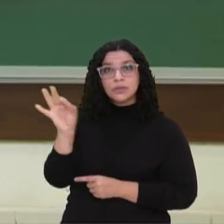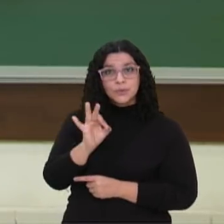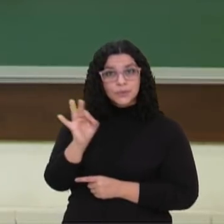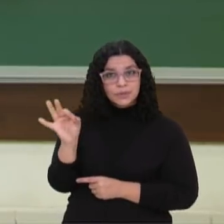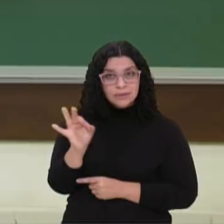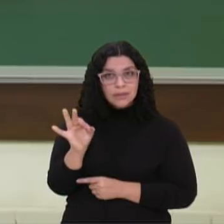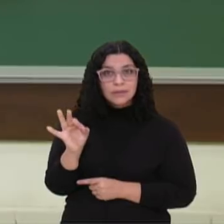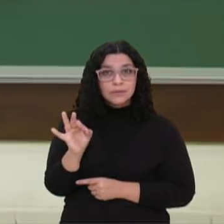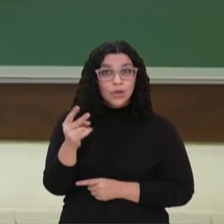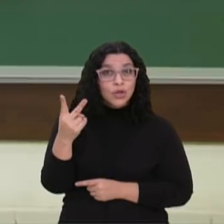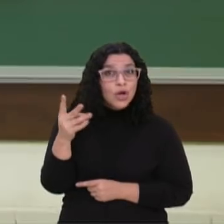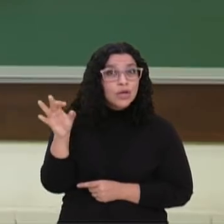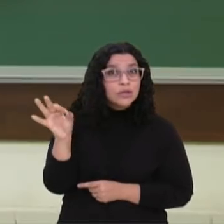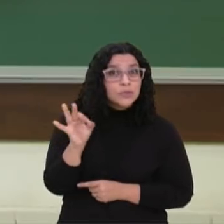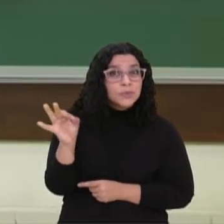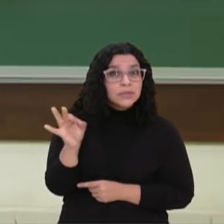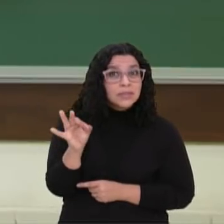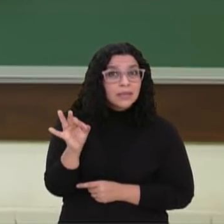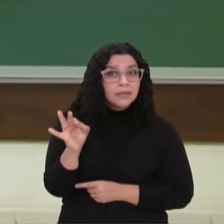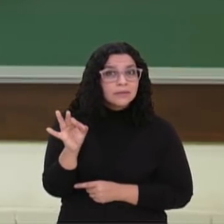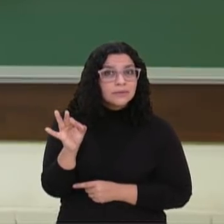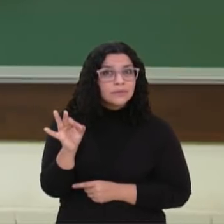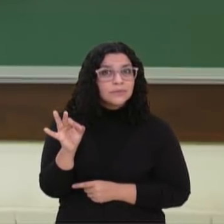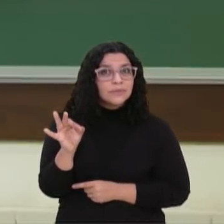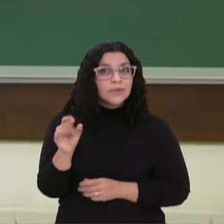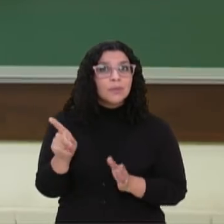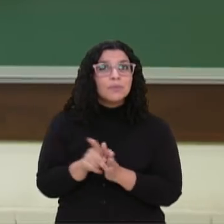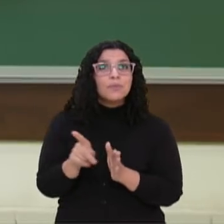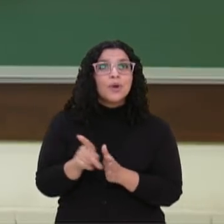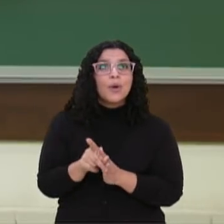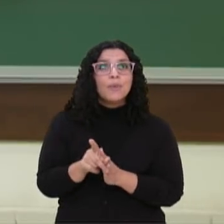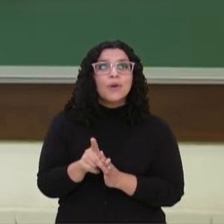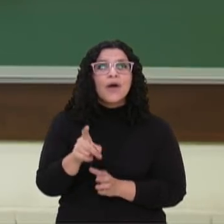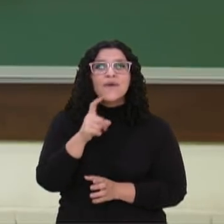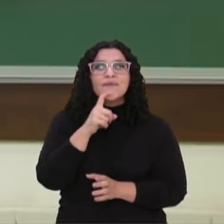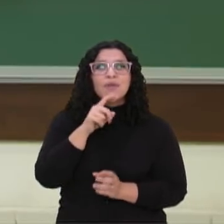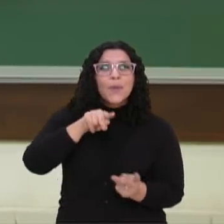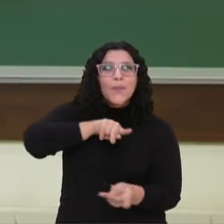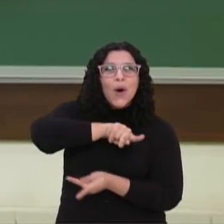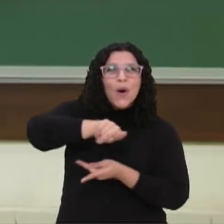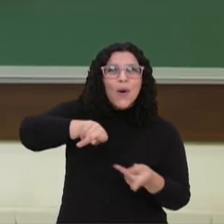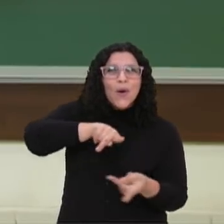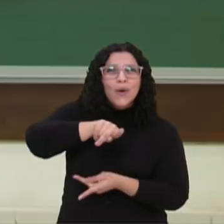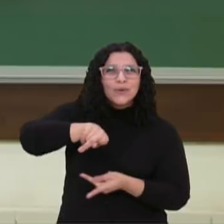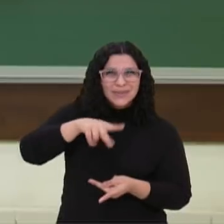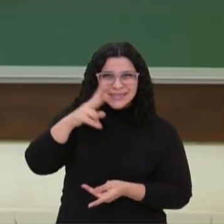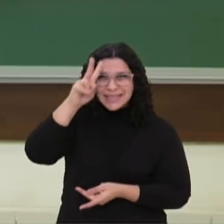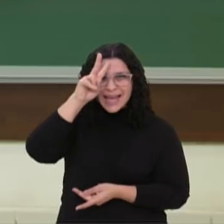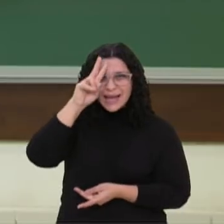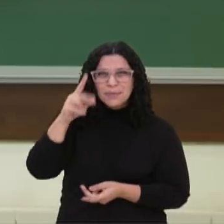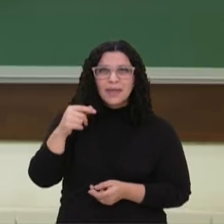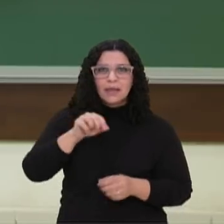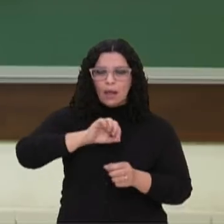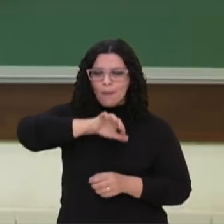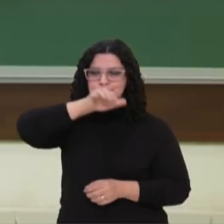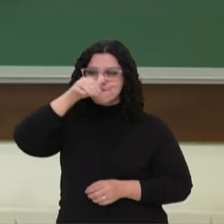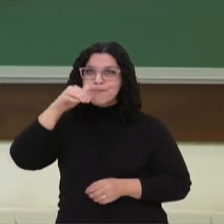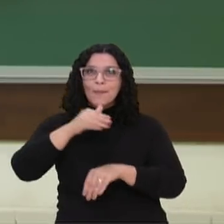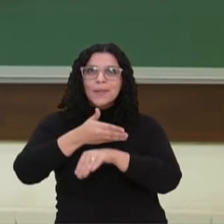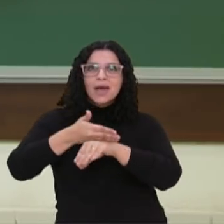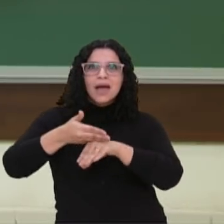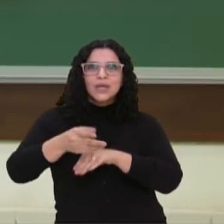2% é o quê? De geleiras, né? Água gelada. Também não